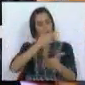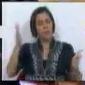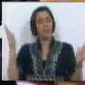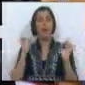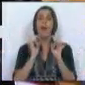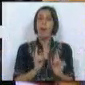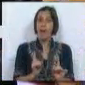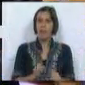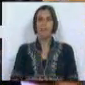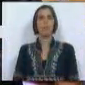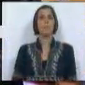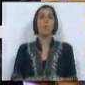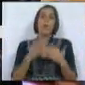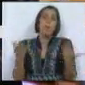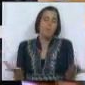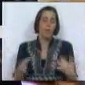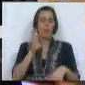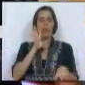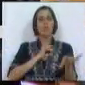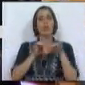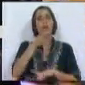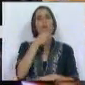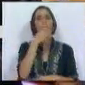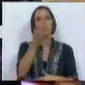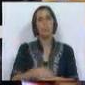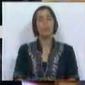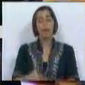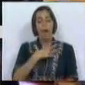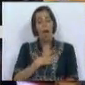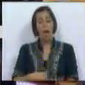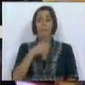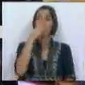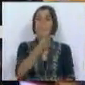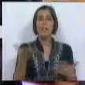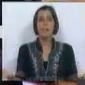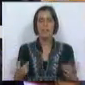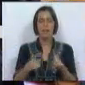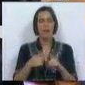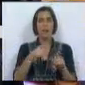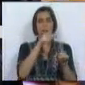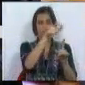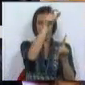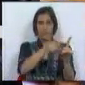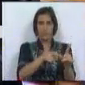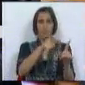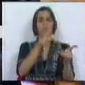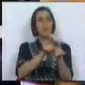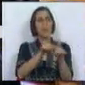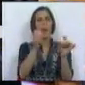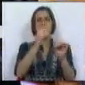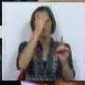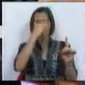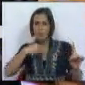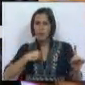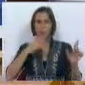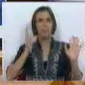é essa. E, portanto, Senhora Deputada, gostaria de lhe dizer que não recebemos da Senhora Deputada nenhuma